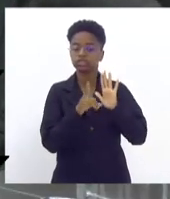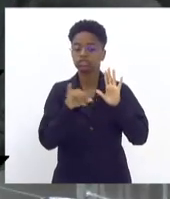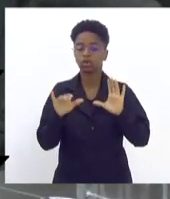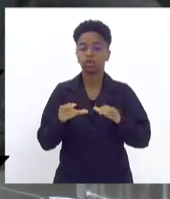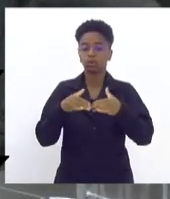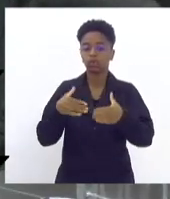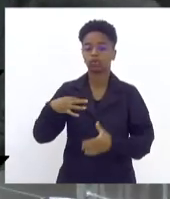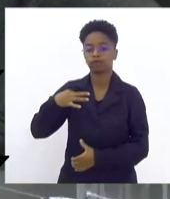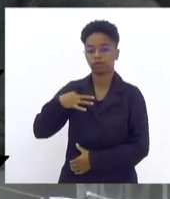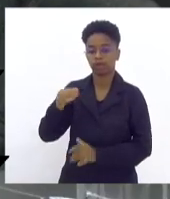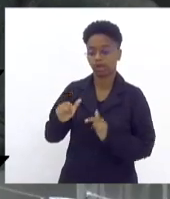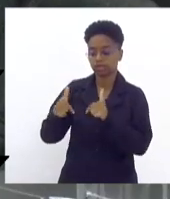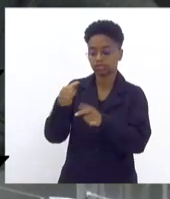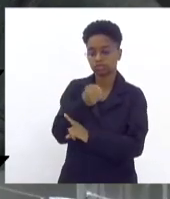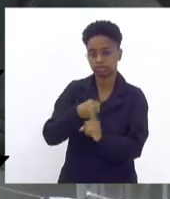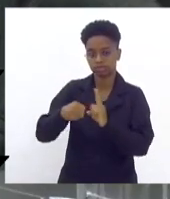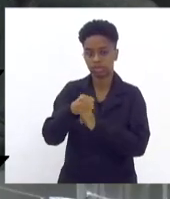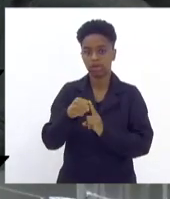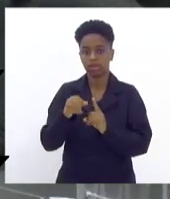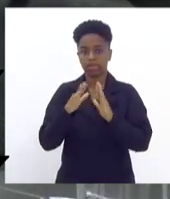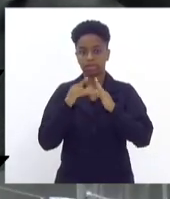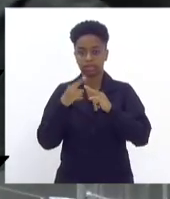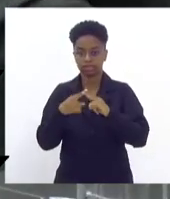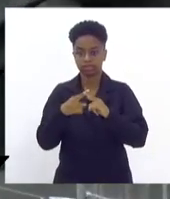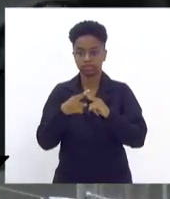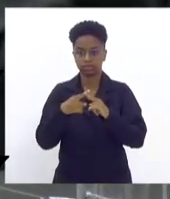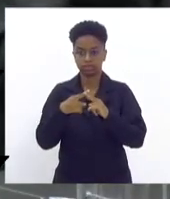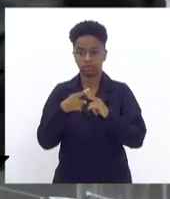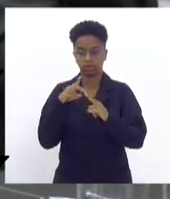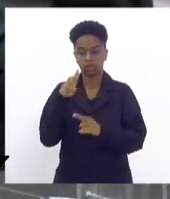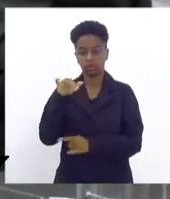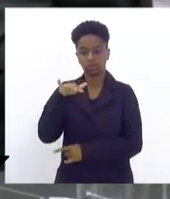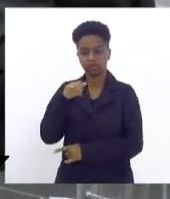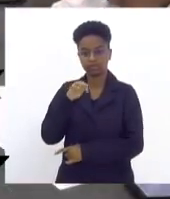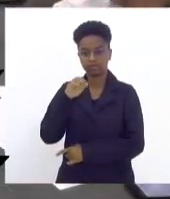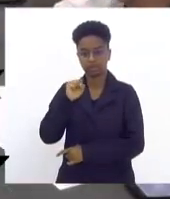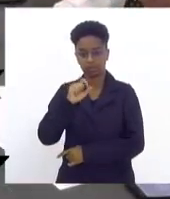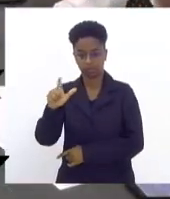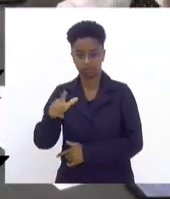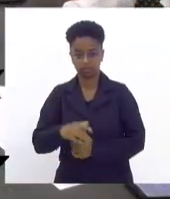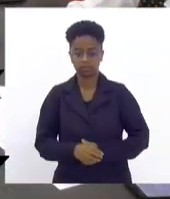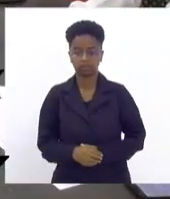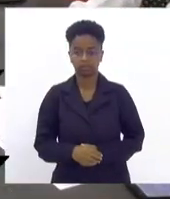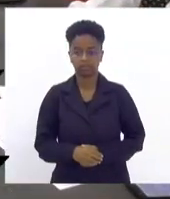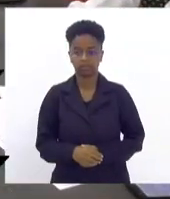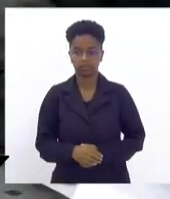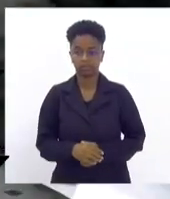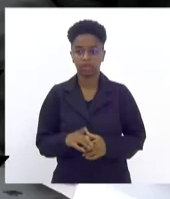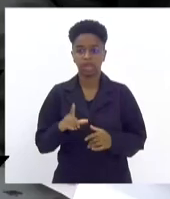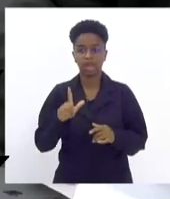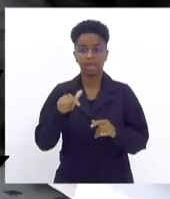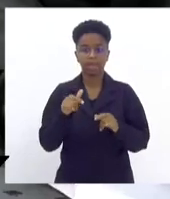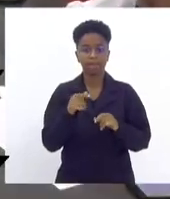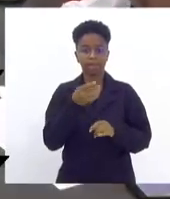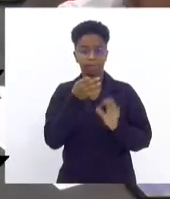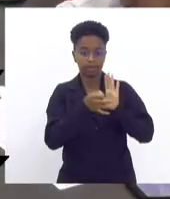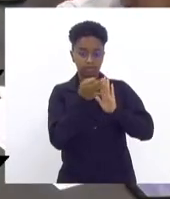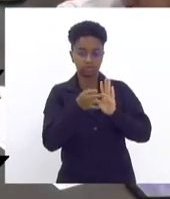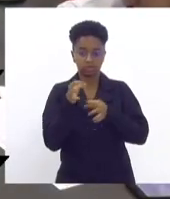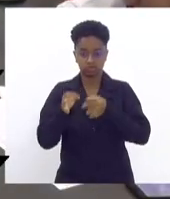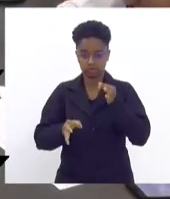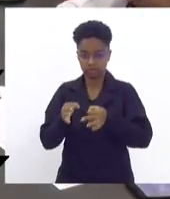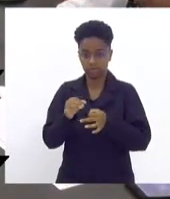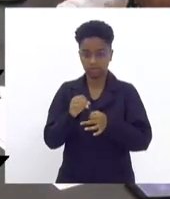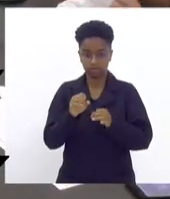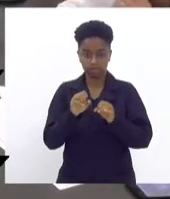voluntários de ações sociais da Igreja Universal. Deputado Fred Pacheco, para parecer. Parecer é pela juridicidade. Em discussão, não